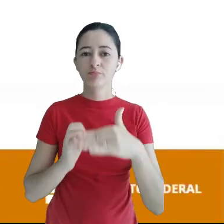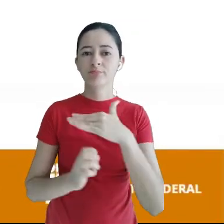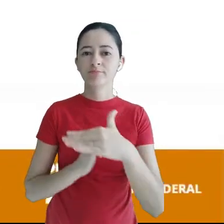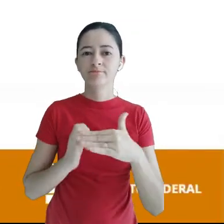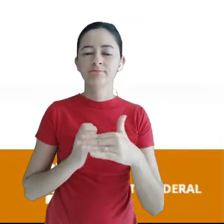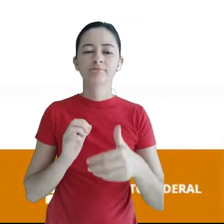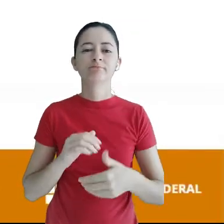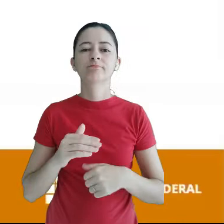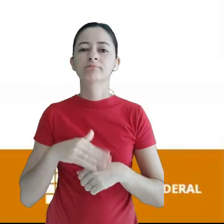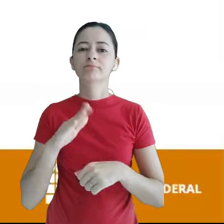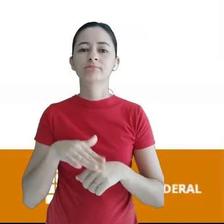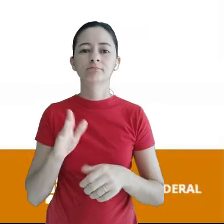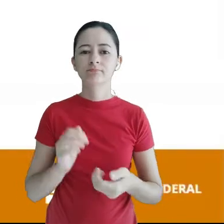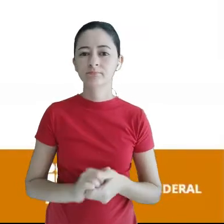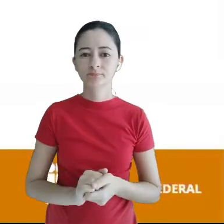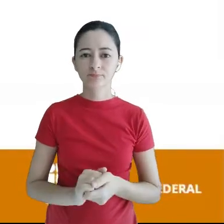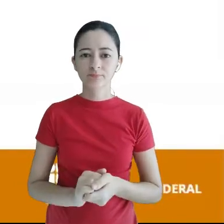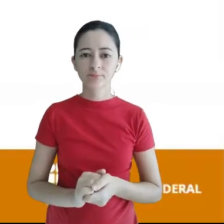O mais?